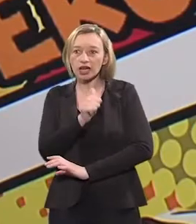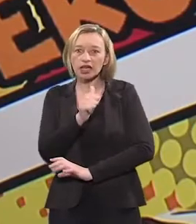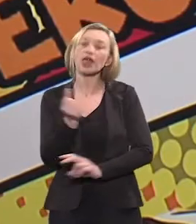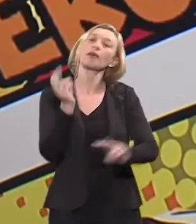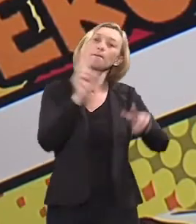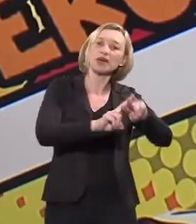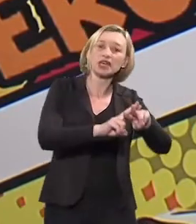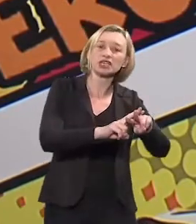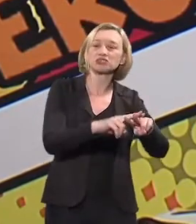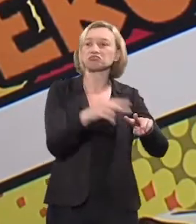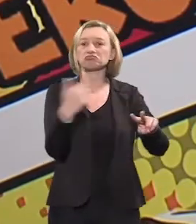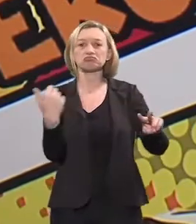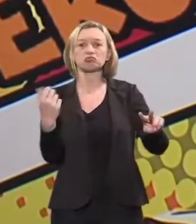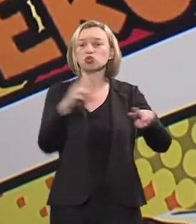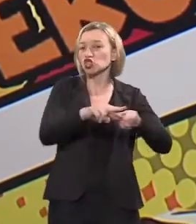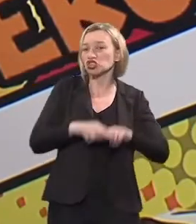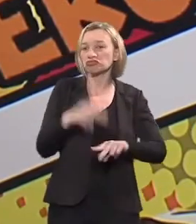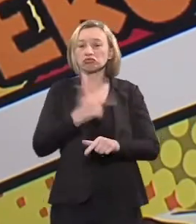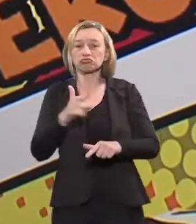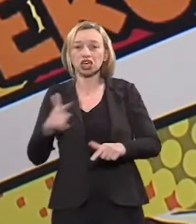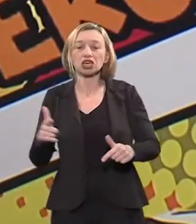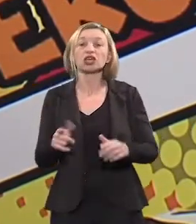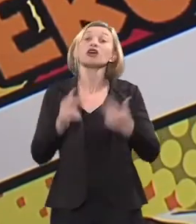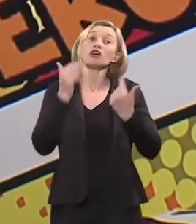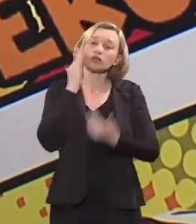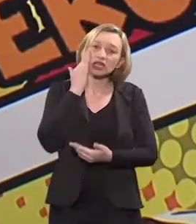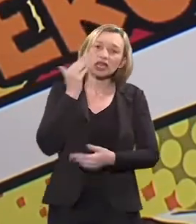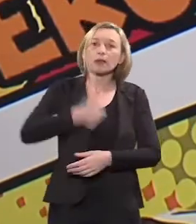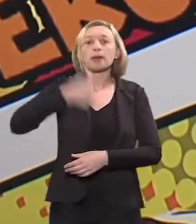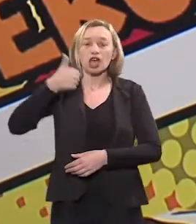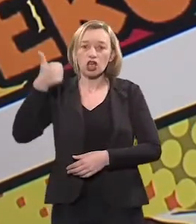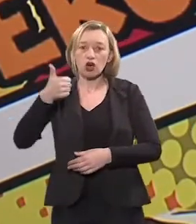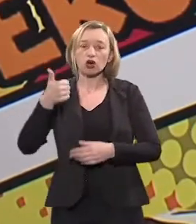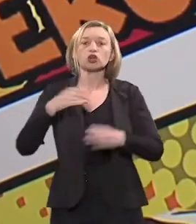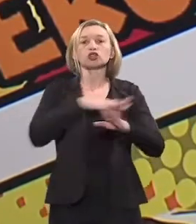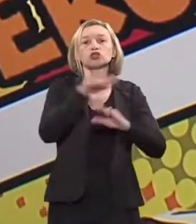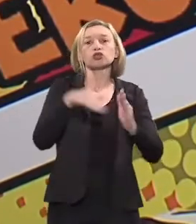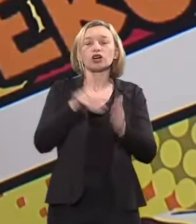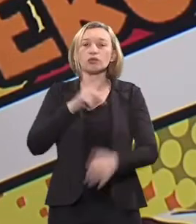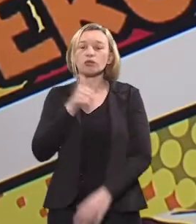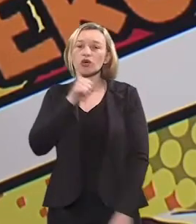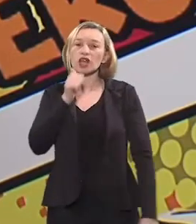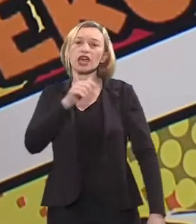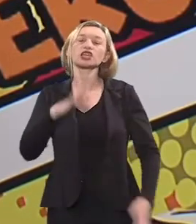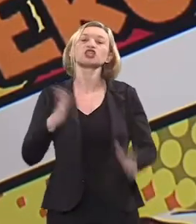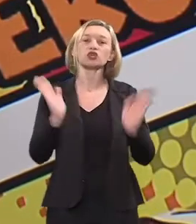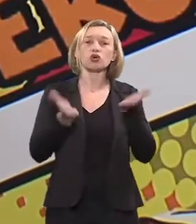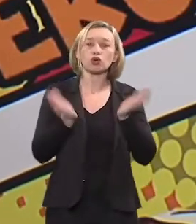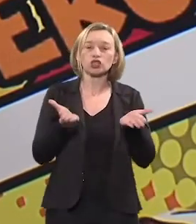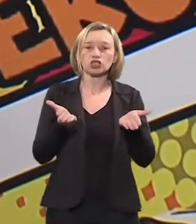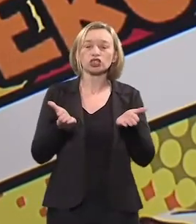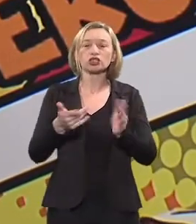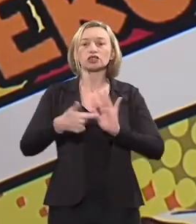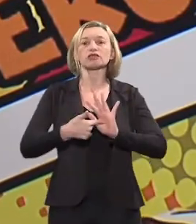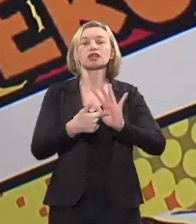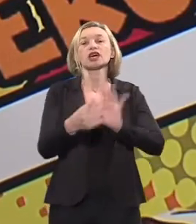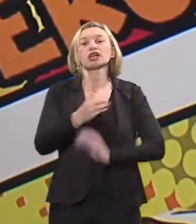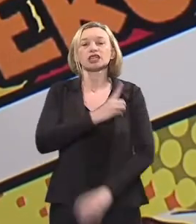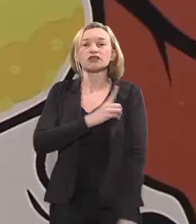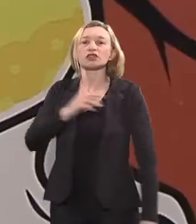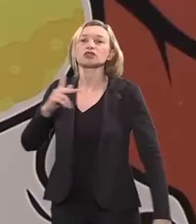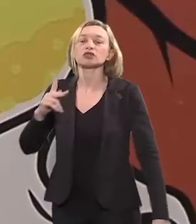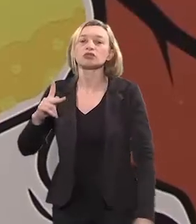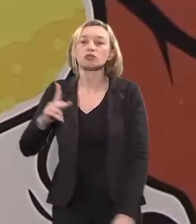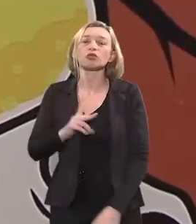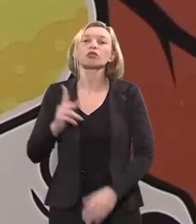mulheres é mantida presa sem necessidade. Vamos entender mais sobre isso no Toda Mulher de hoje, e quem vai conversar comigo é a